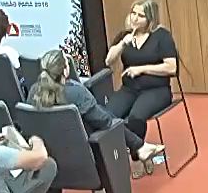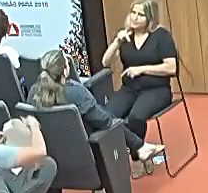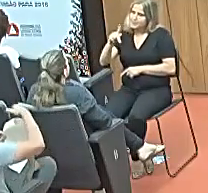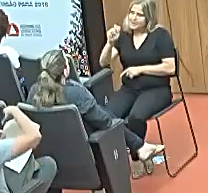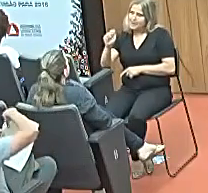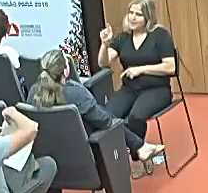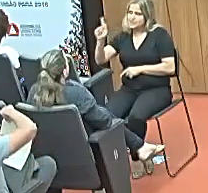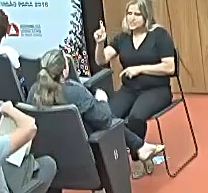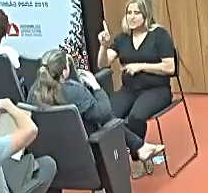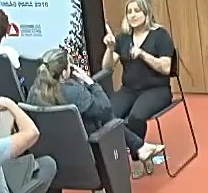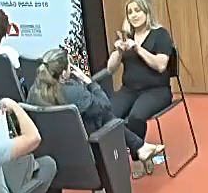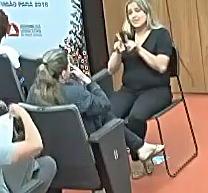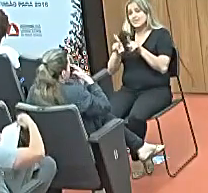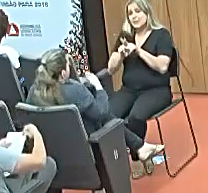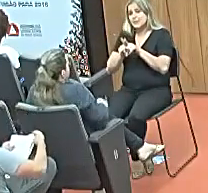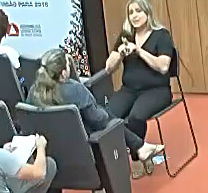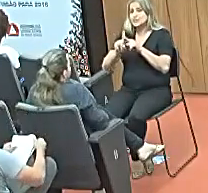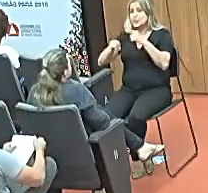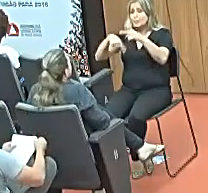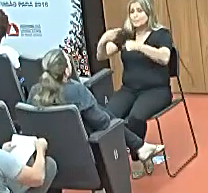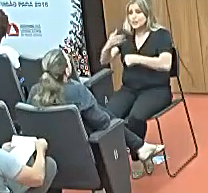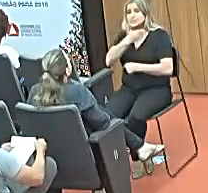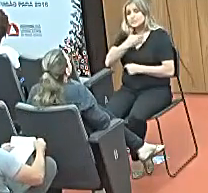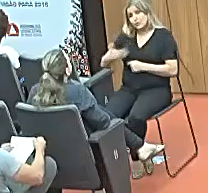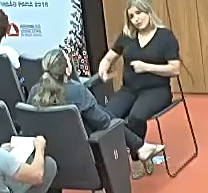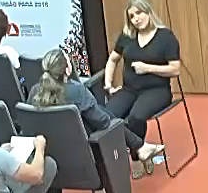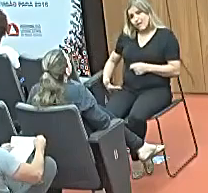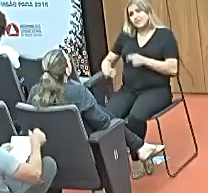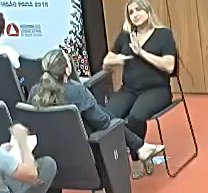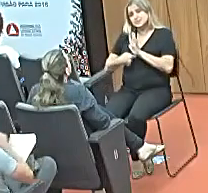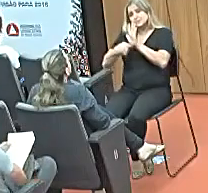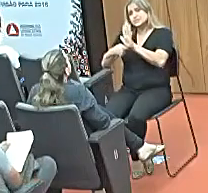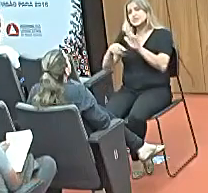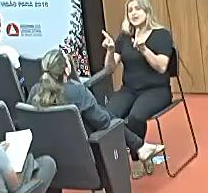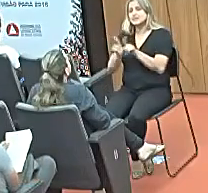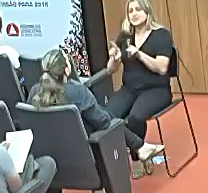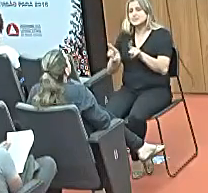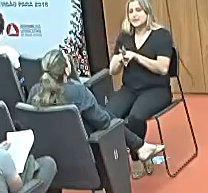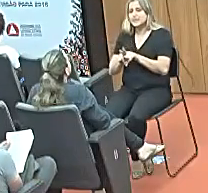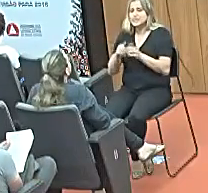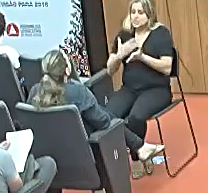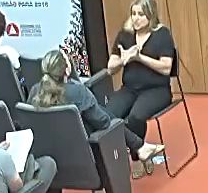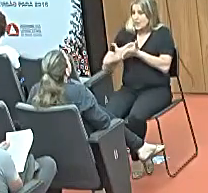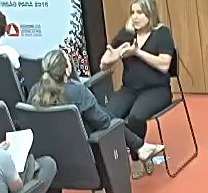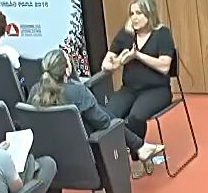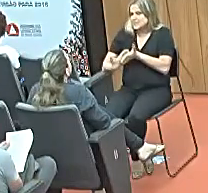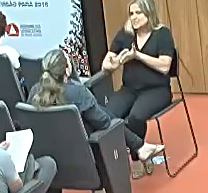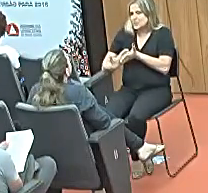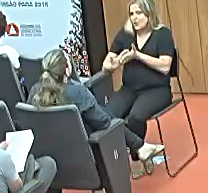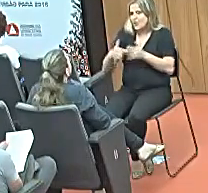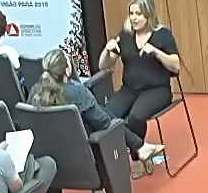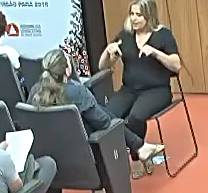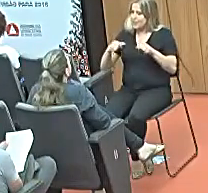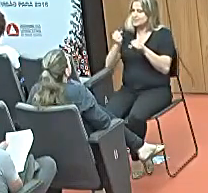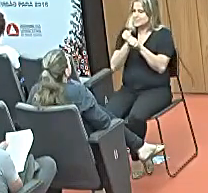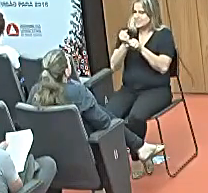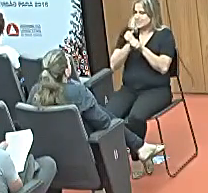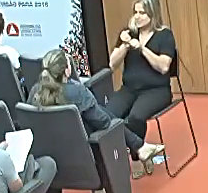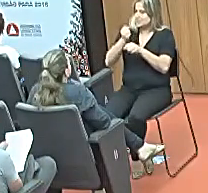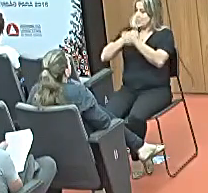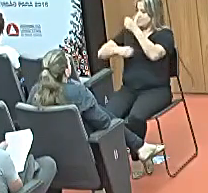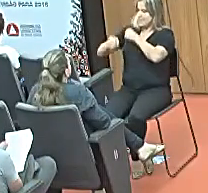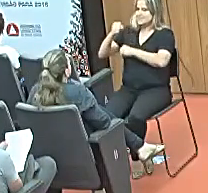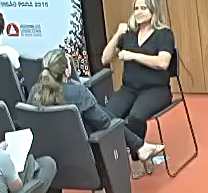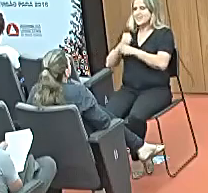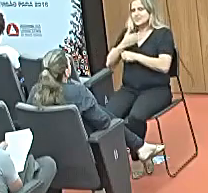governo que isso seja é ressaltado que já se já ocorreram passos iniciais neste em governos anteriores mas precisamos